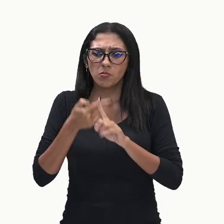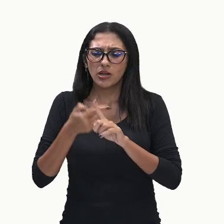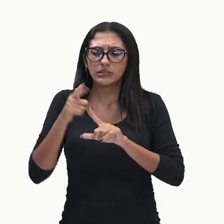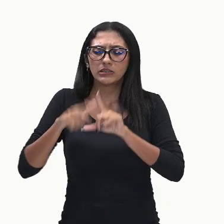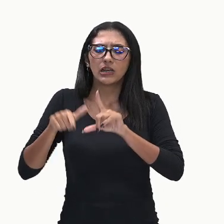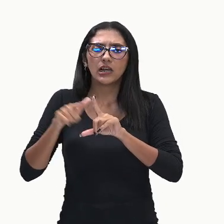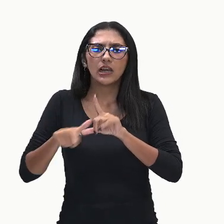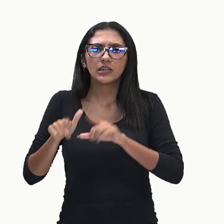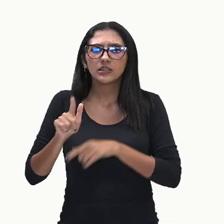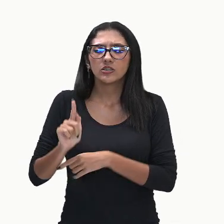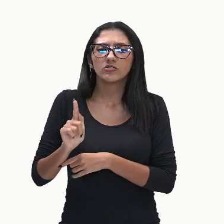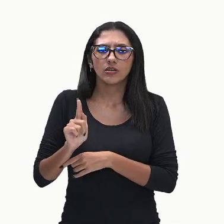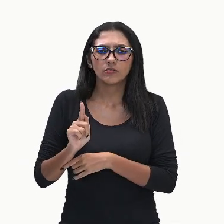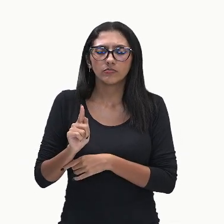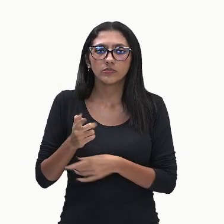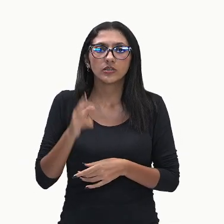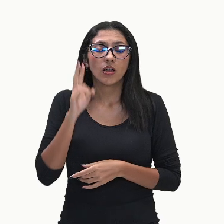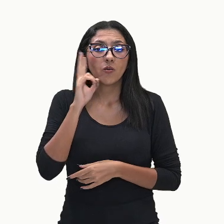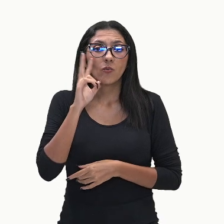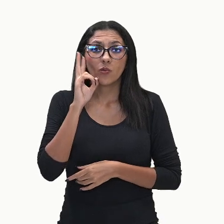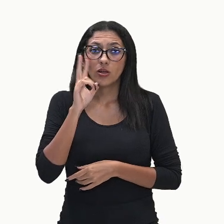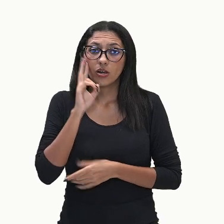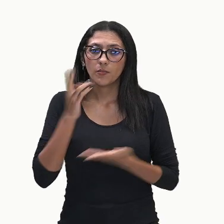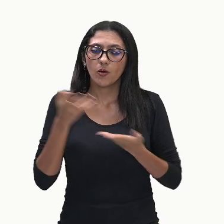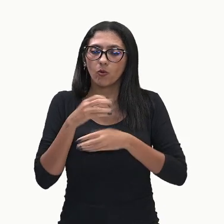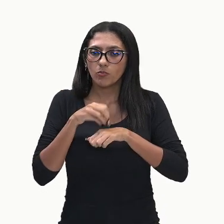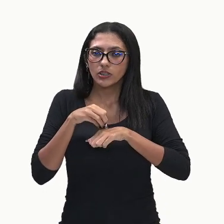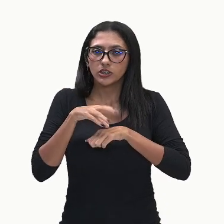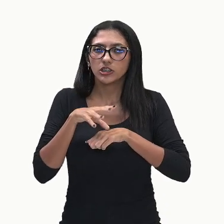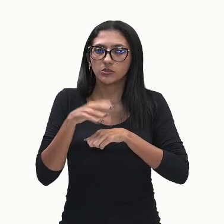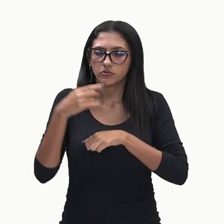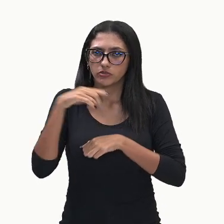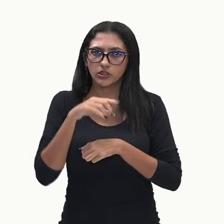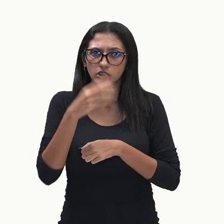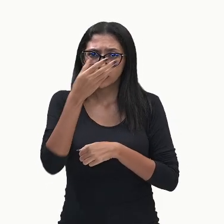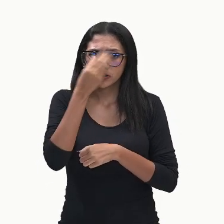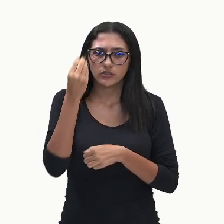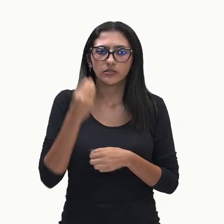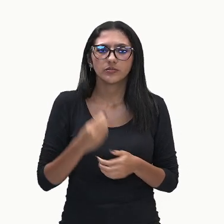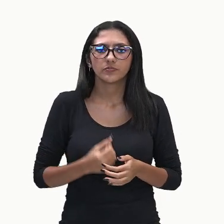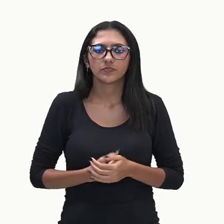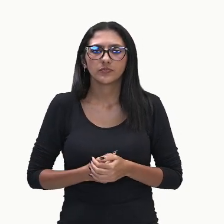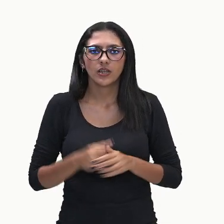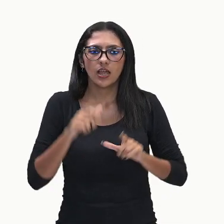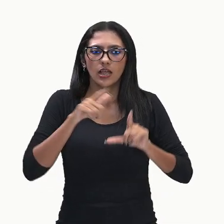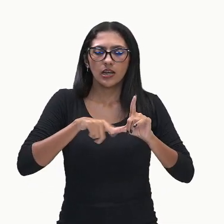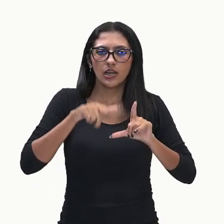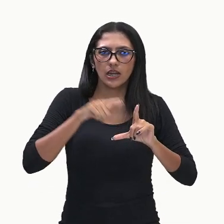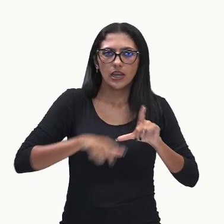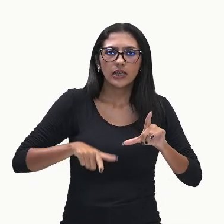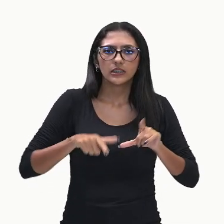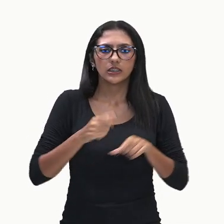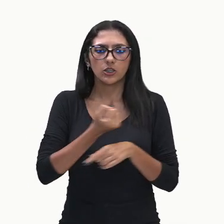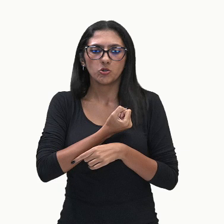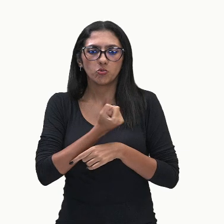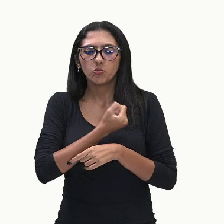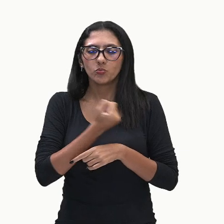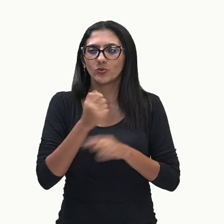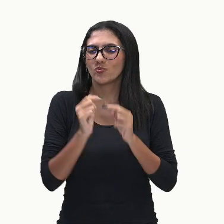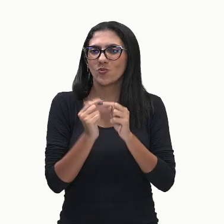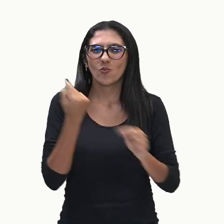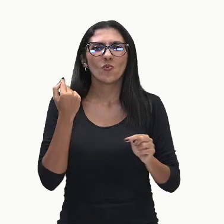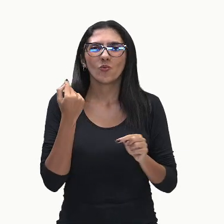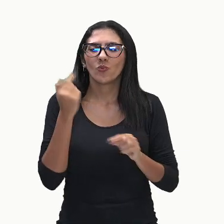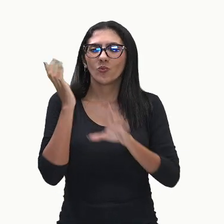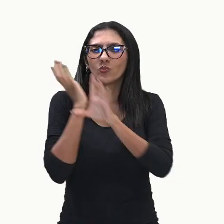Turma, não se esqueçam do que eu vou lhes falar agora. Letra com número não se soma. Letra